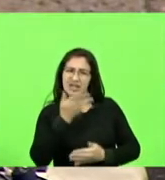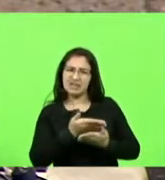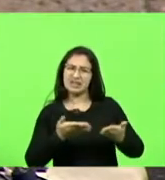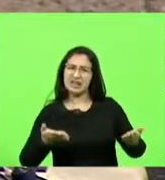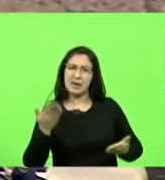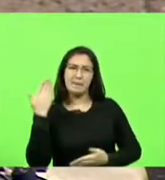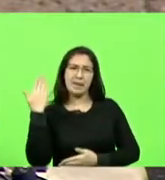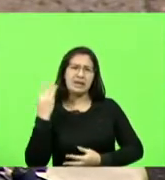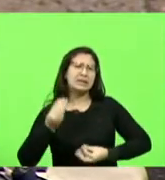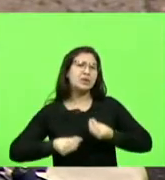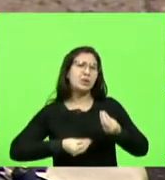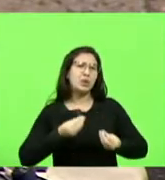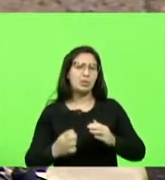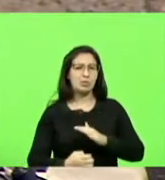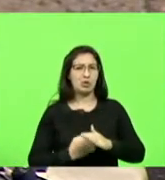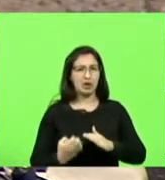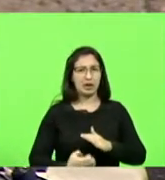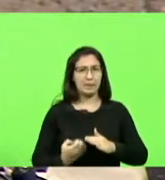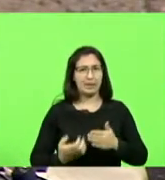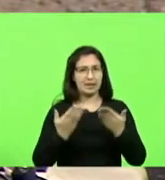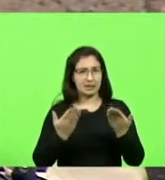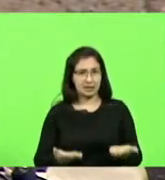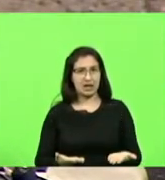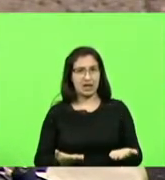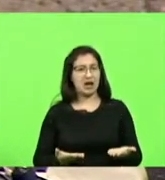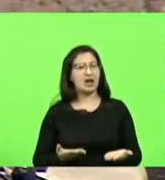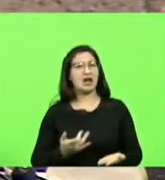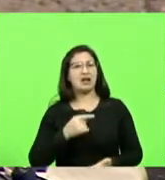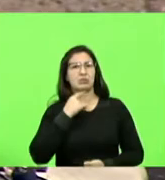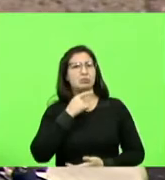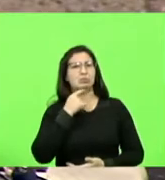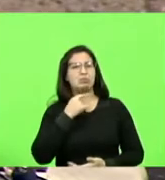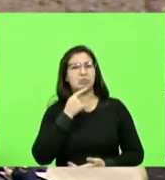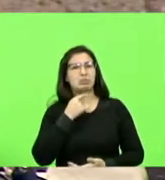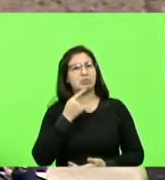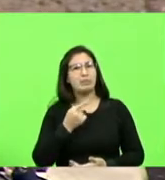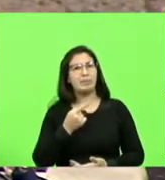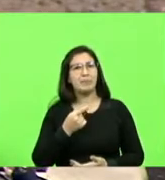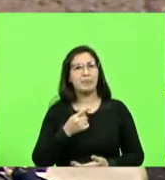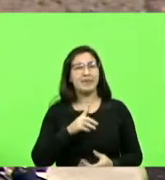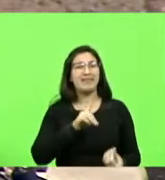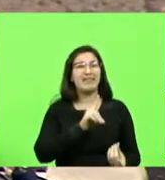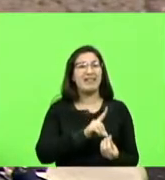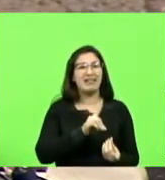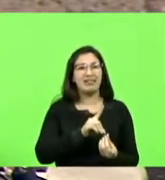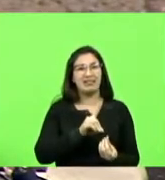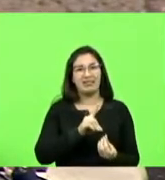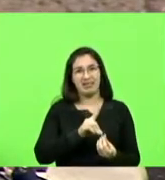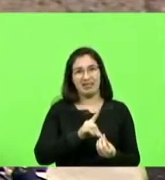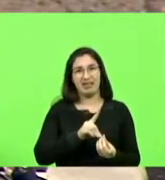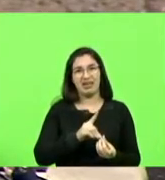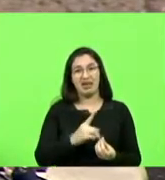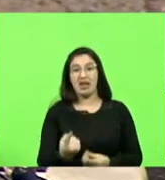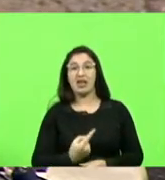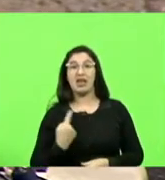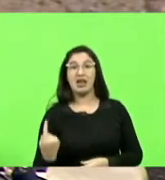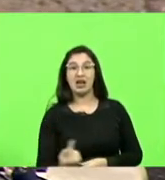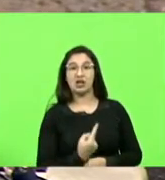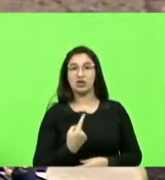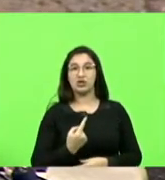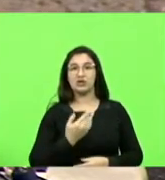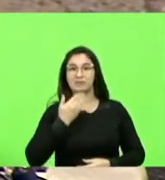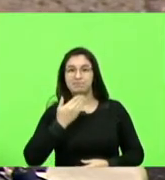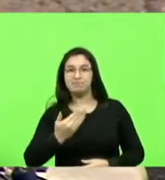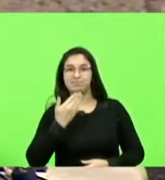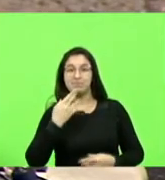época para uma empresa que não teria condições de atender as nossas demandas aqui